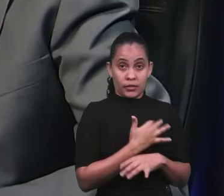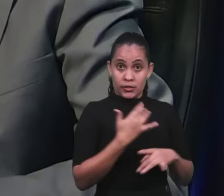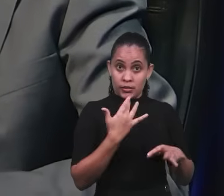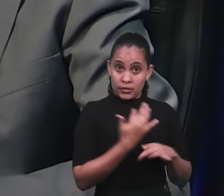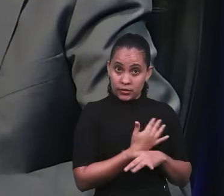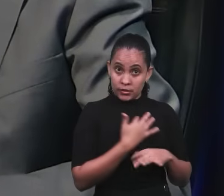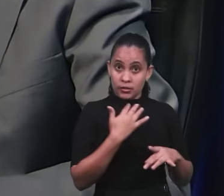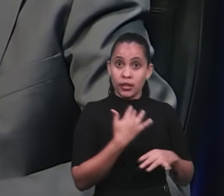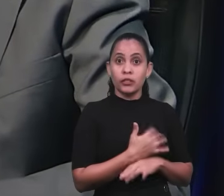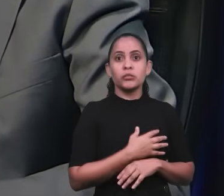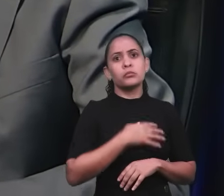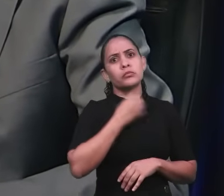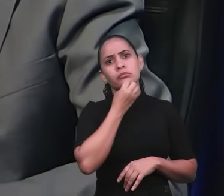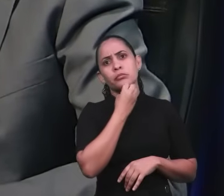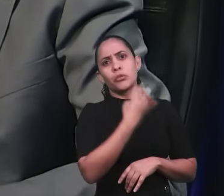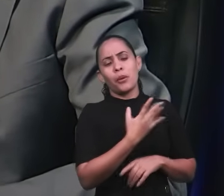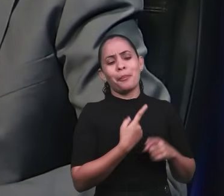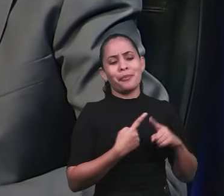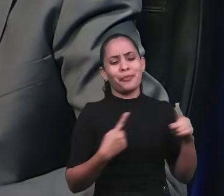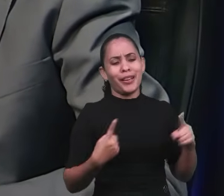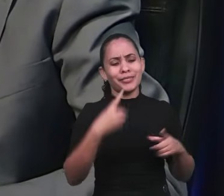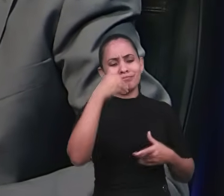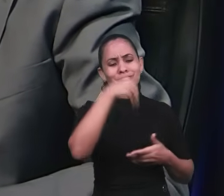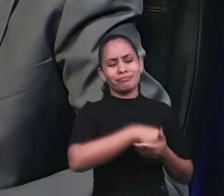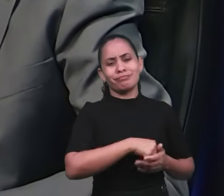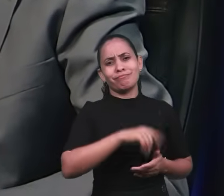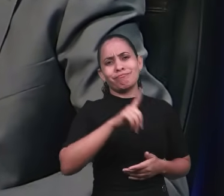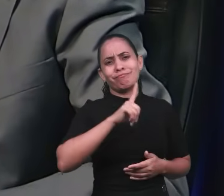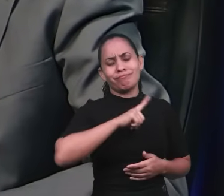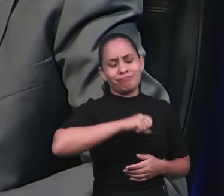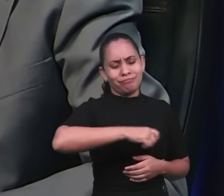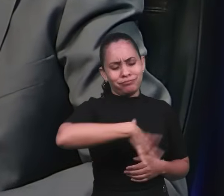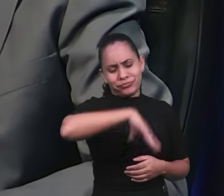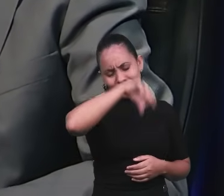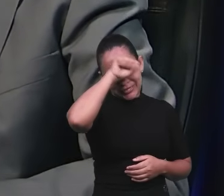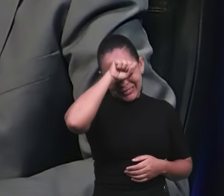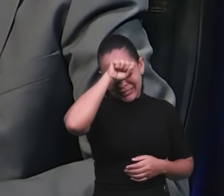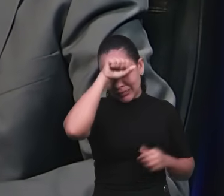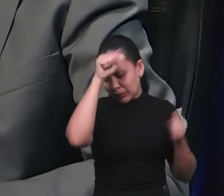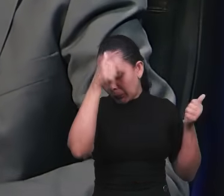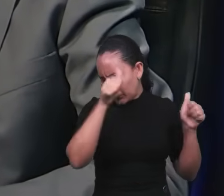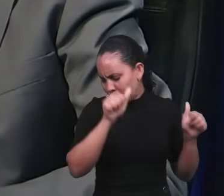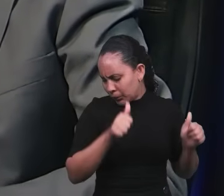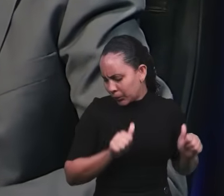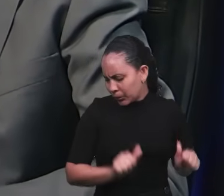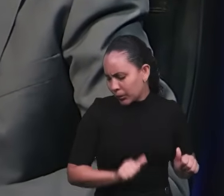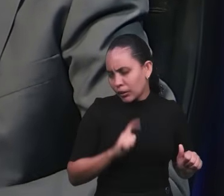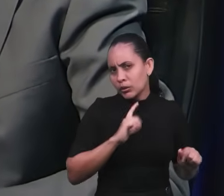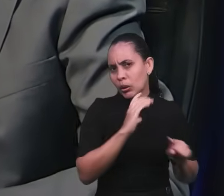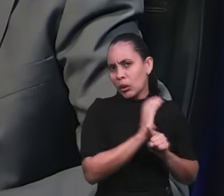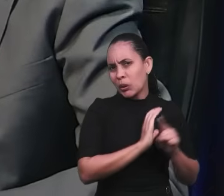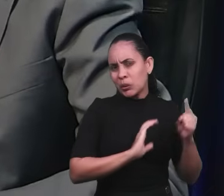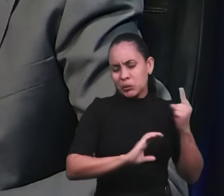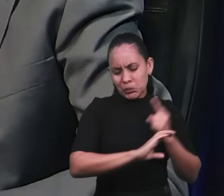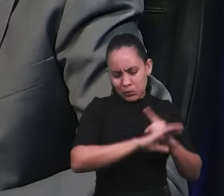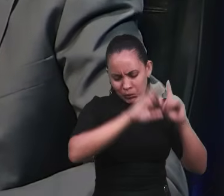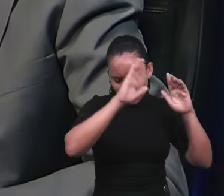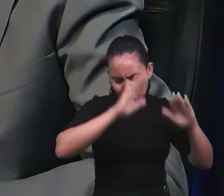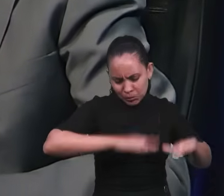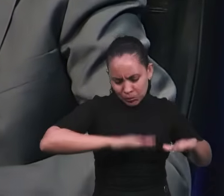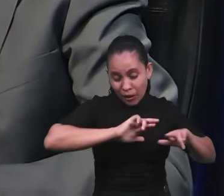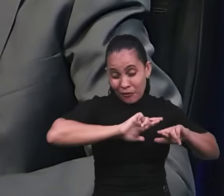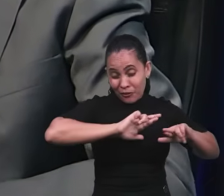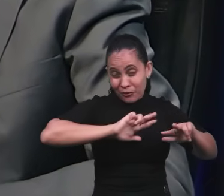muito, mas era uma cidade pagã, existia muita idolatria, existia o culto a vários